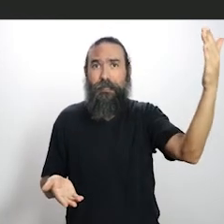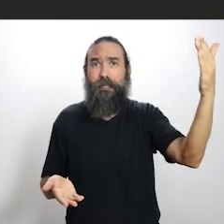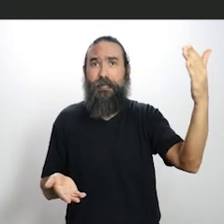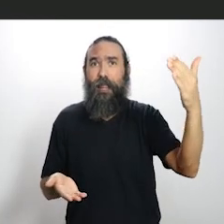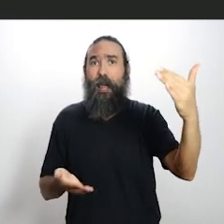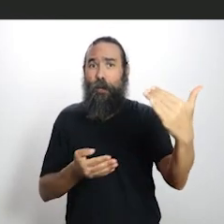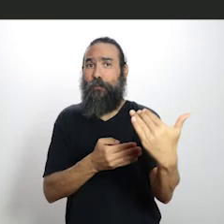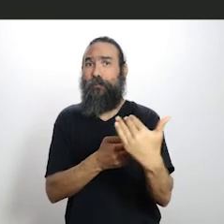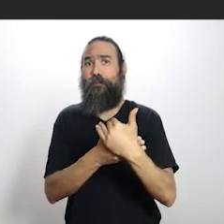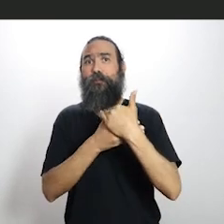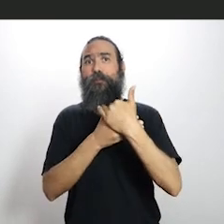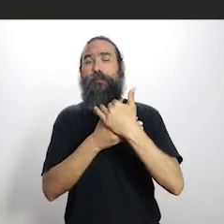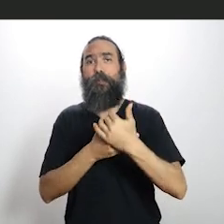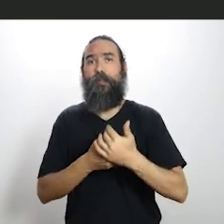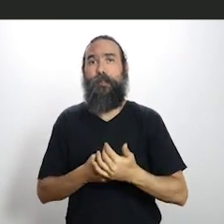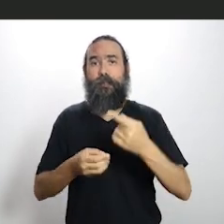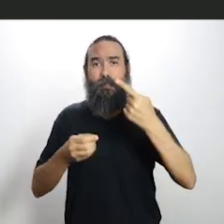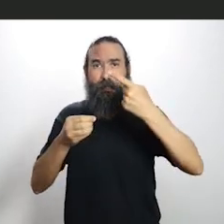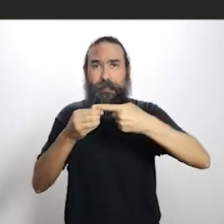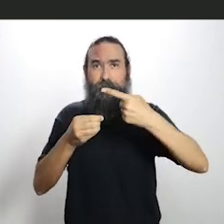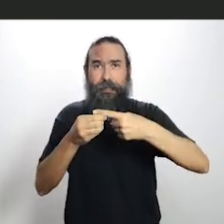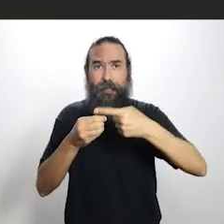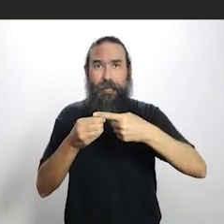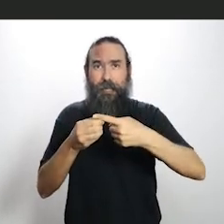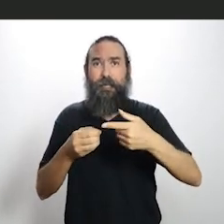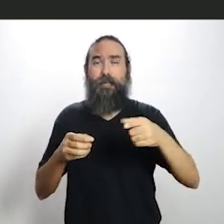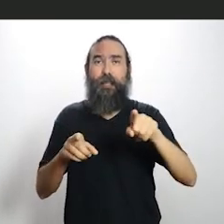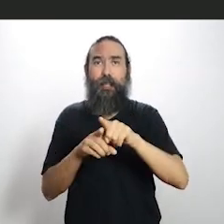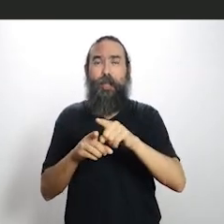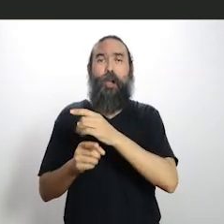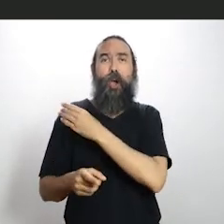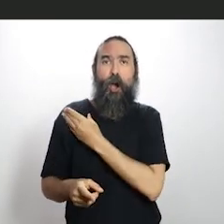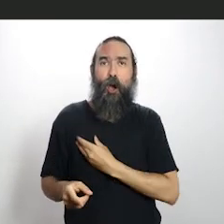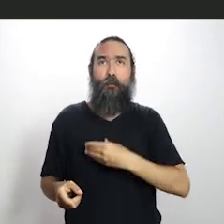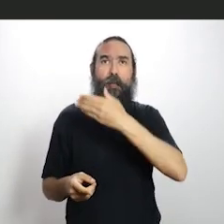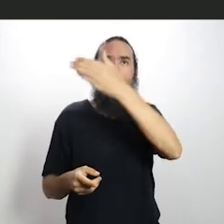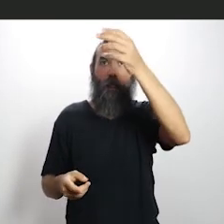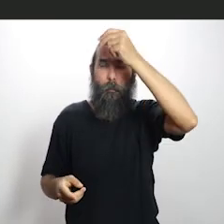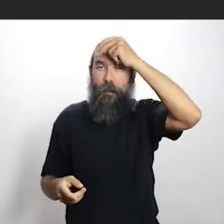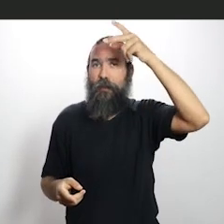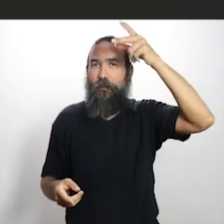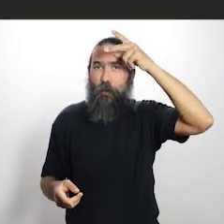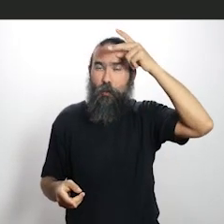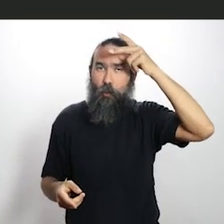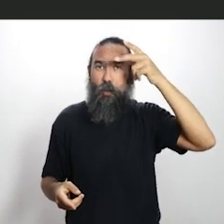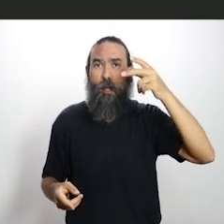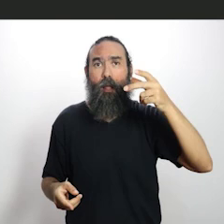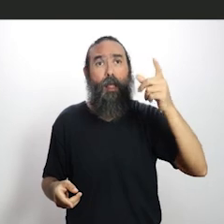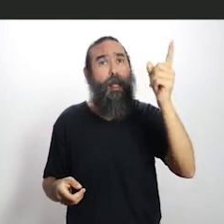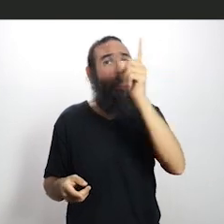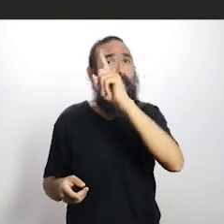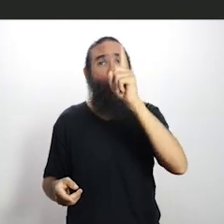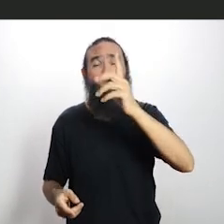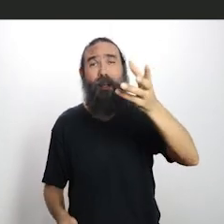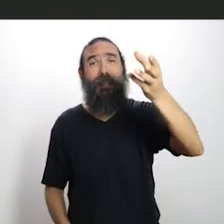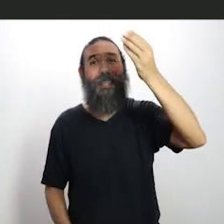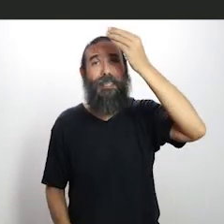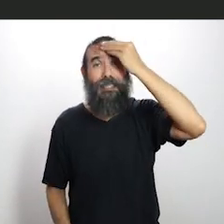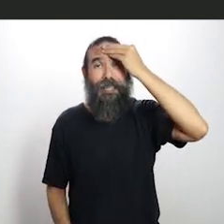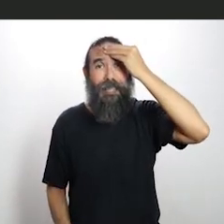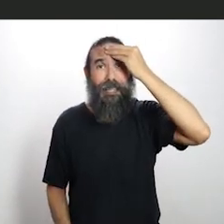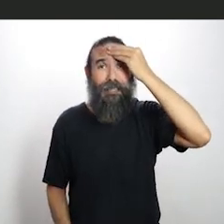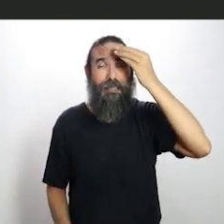entendiam se não entendiam de uma época em que a gente tinha uma forma sabe é